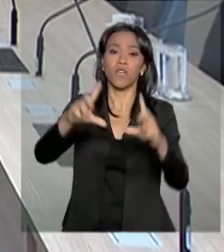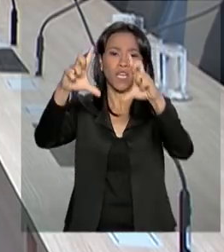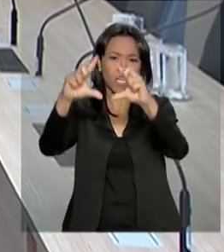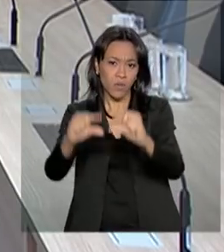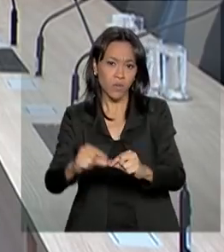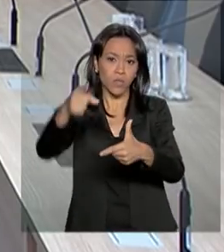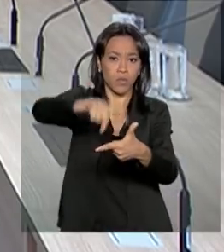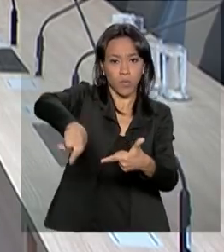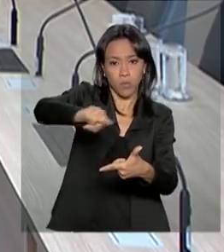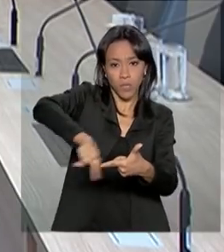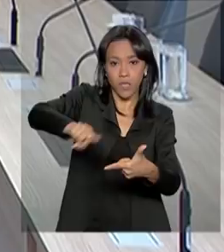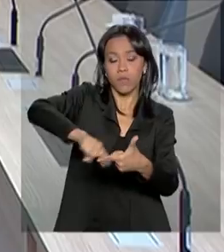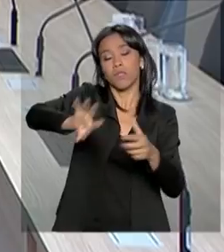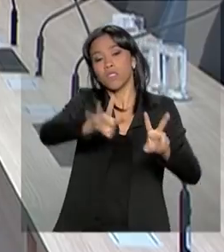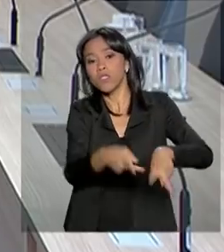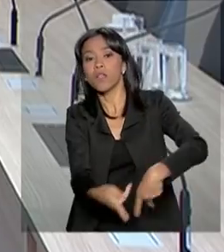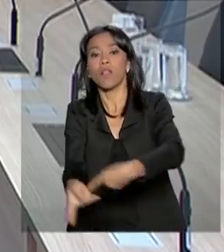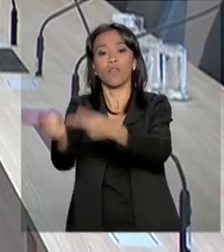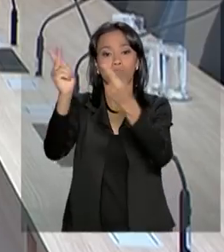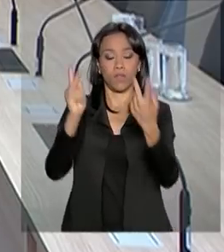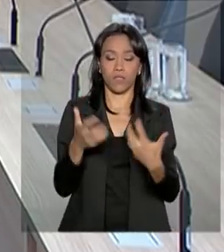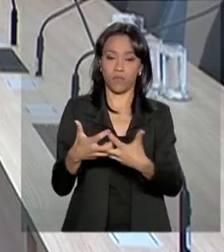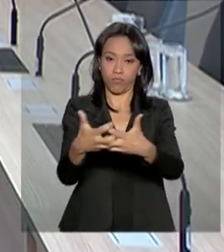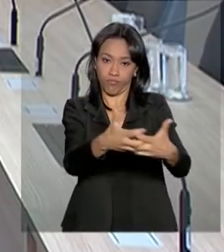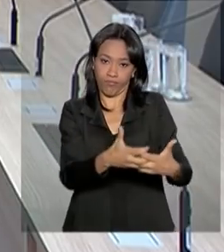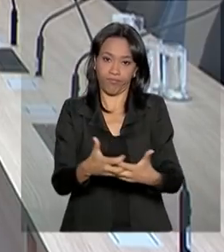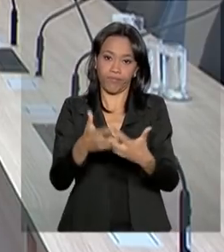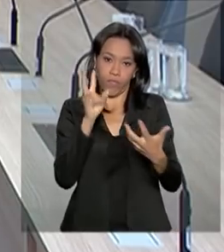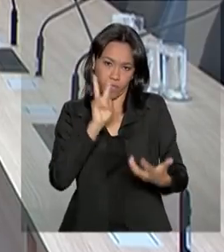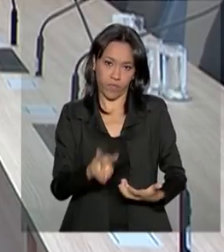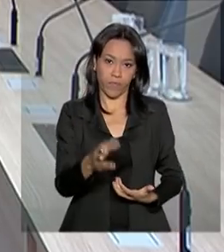transporte da carga na BR-163. Vamos ouvir.